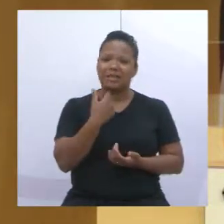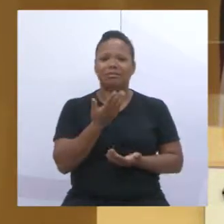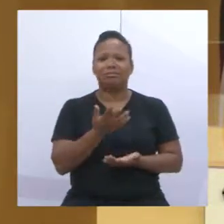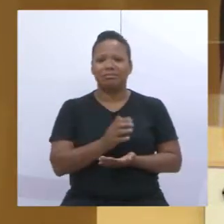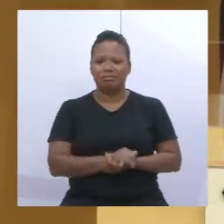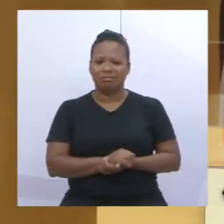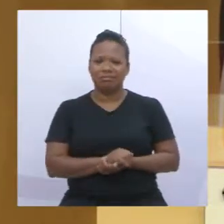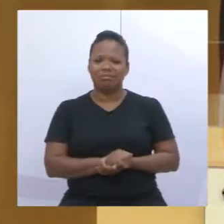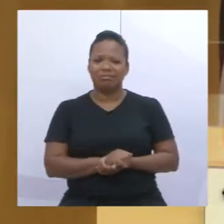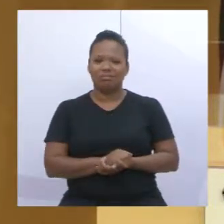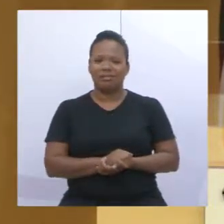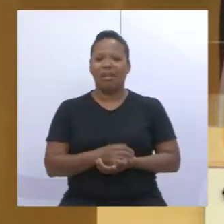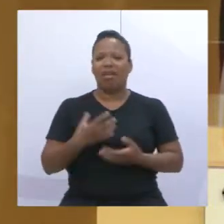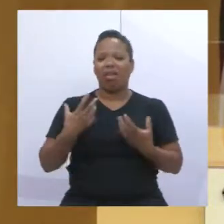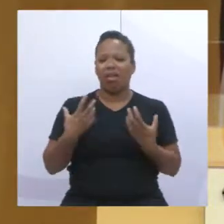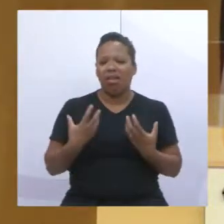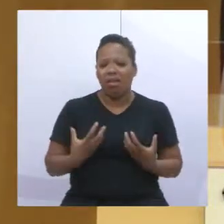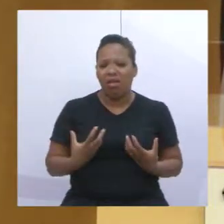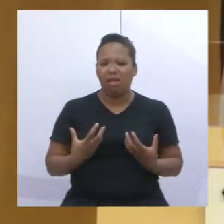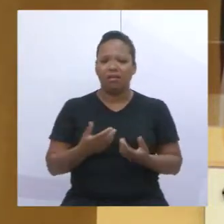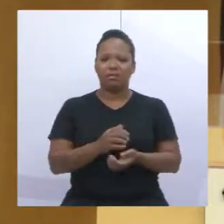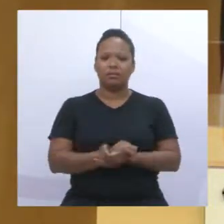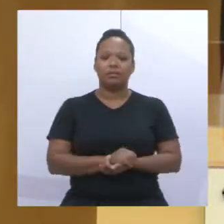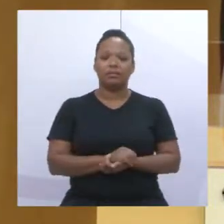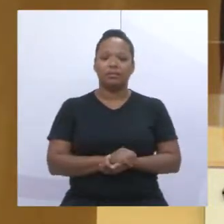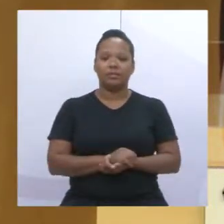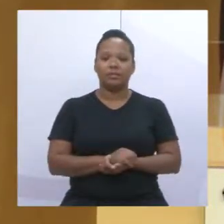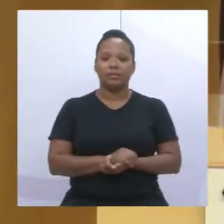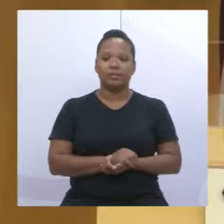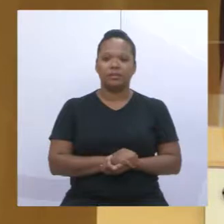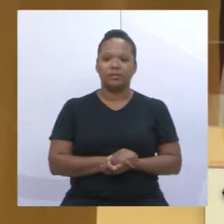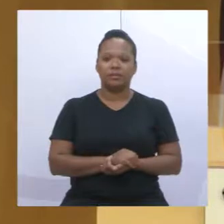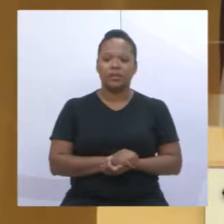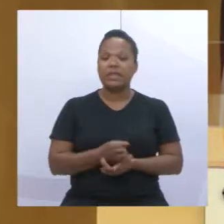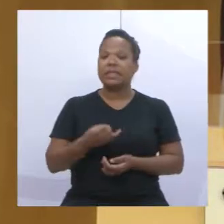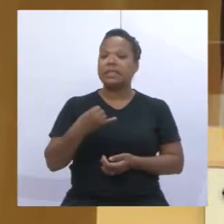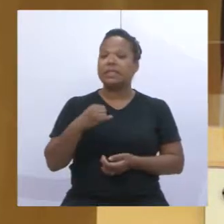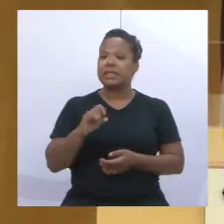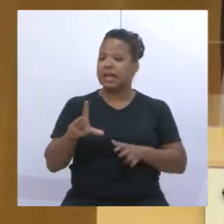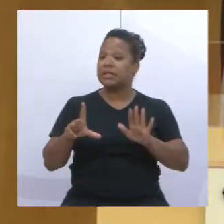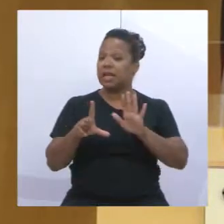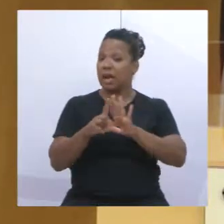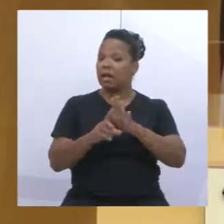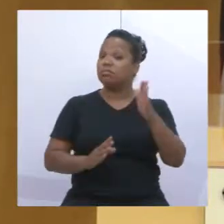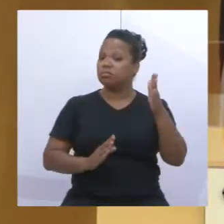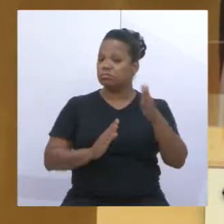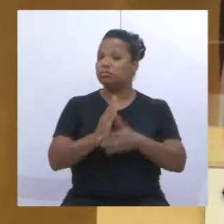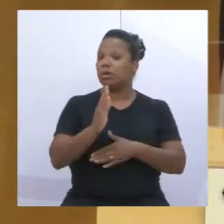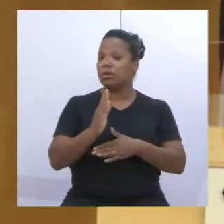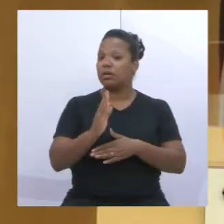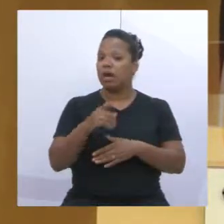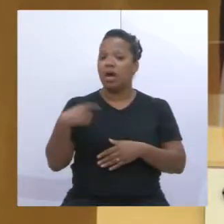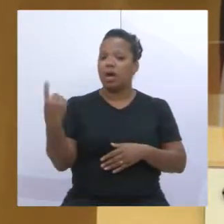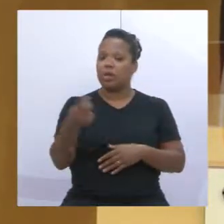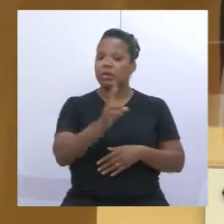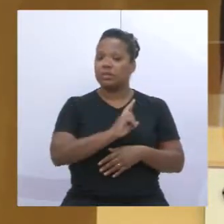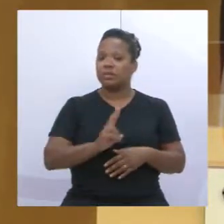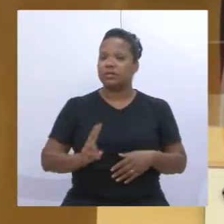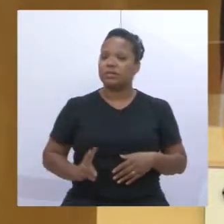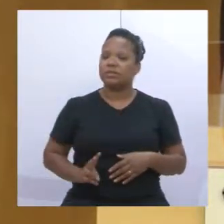e também muitas vezes cansativo. Se deixarmos essa lei continuar, nós